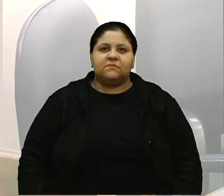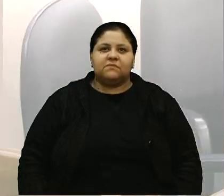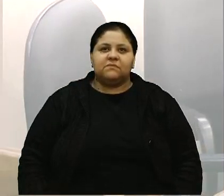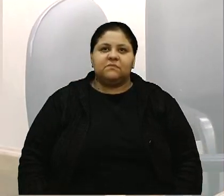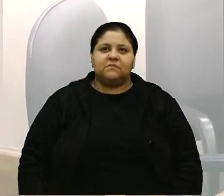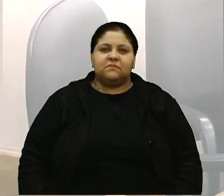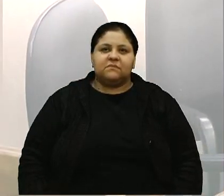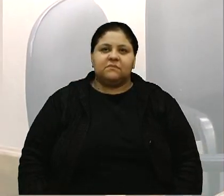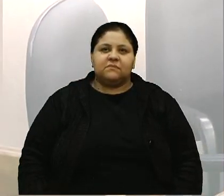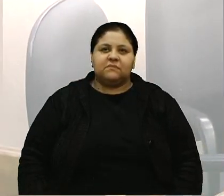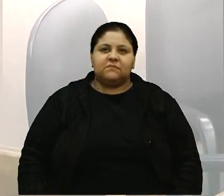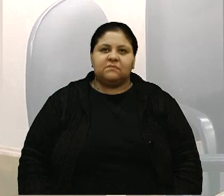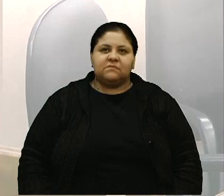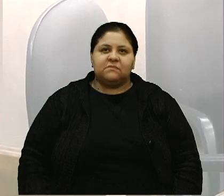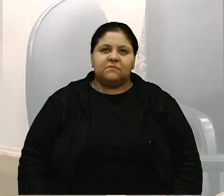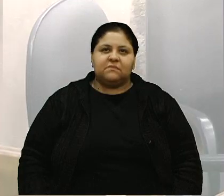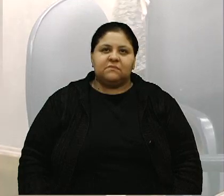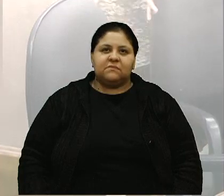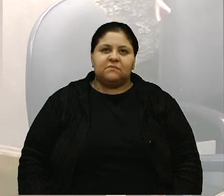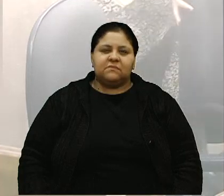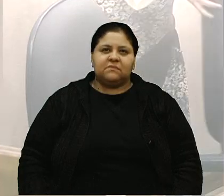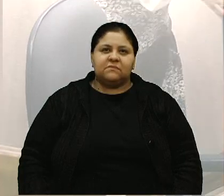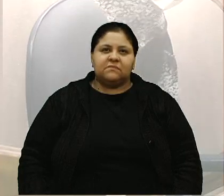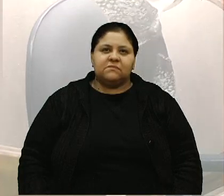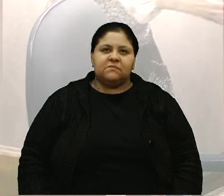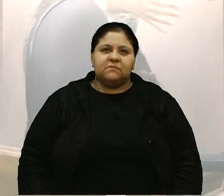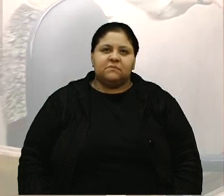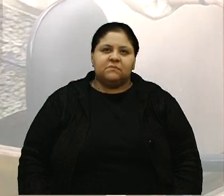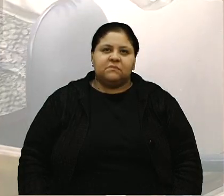é do meu pai Xangô,